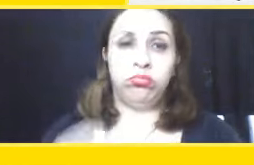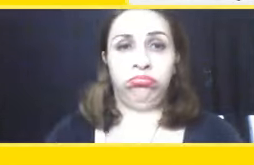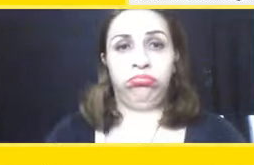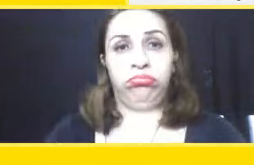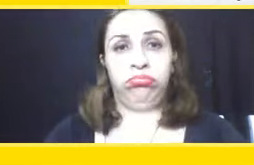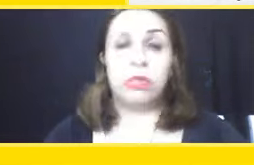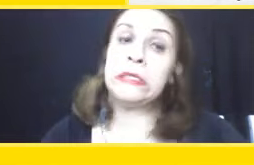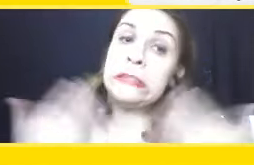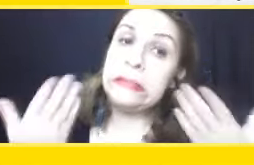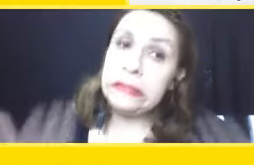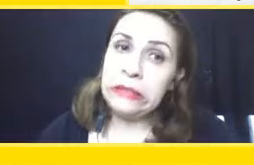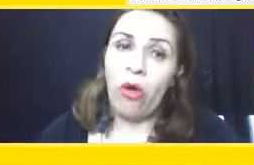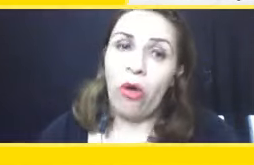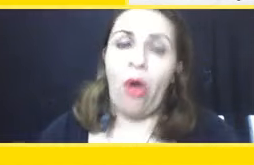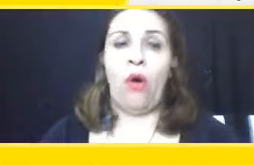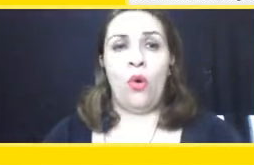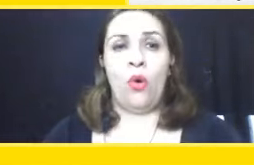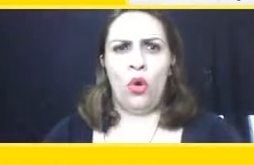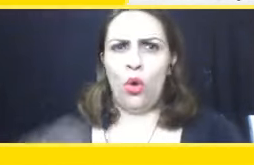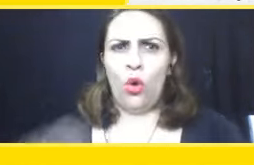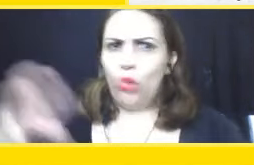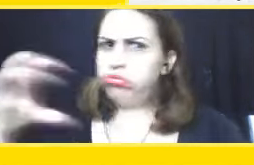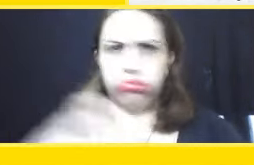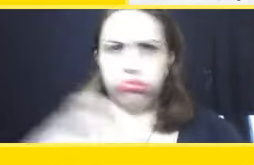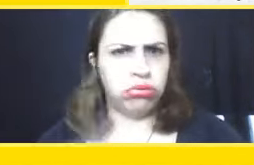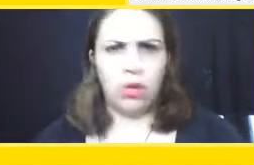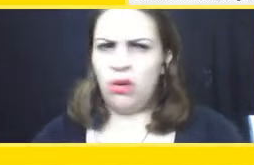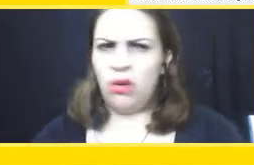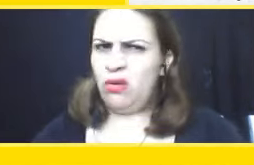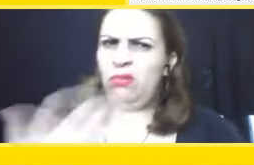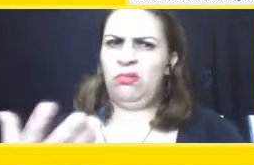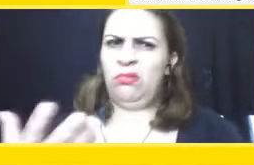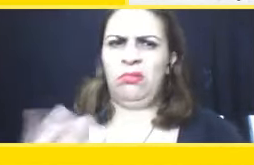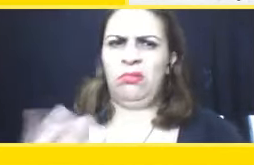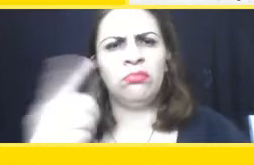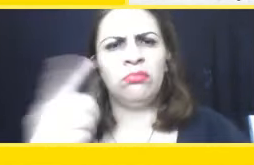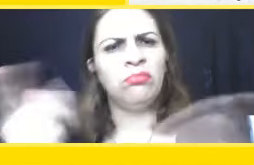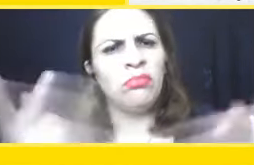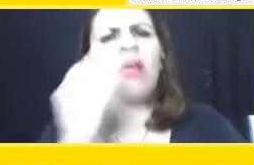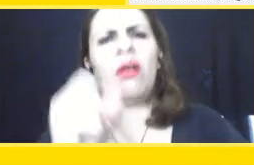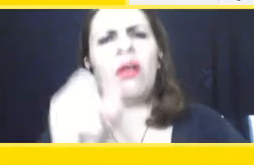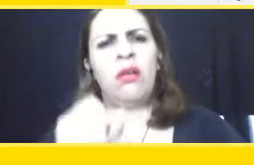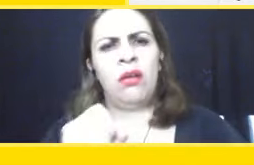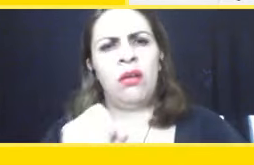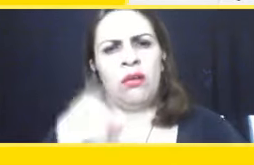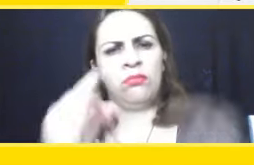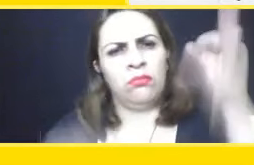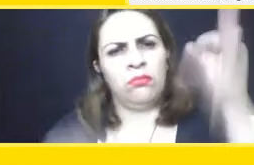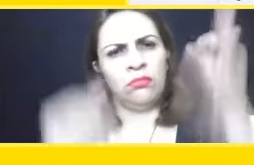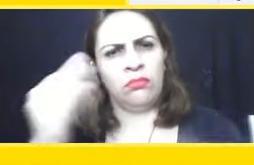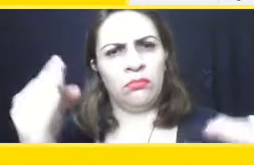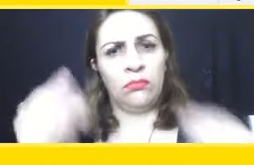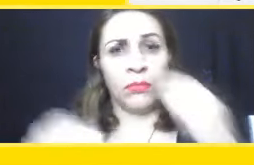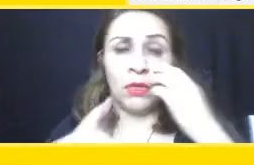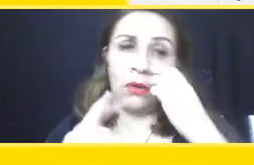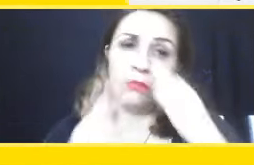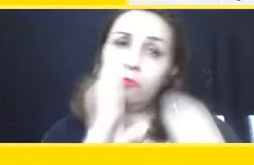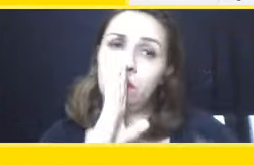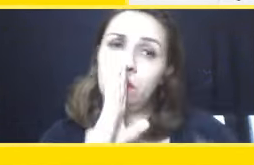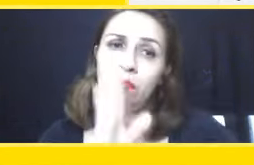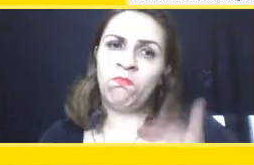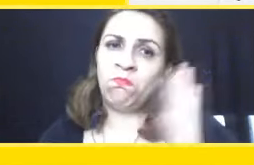essa decisão extremamente descabida, certo? Que deu, mas decisão judicial não se discute, se